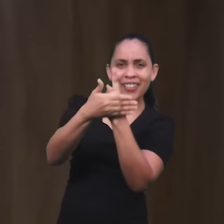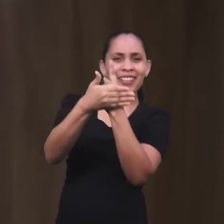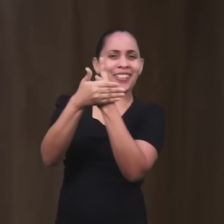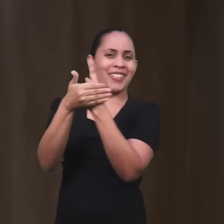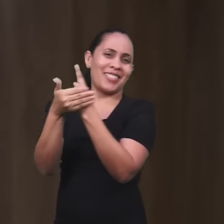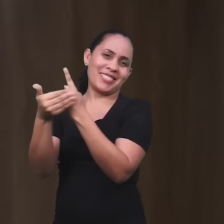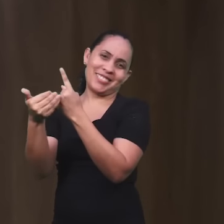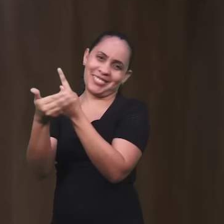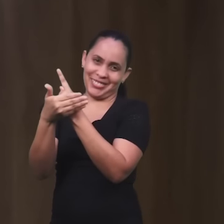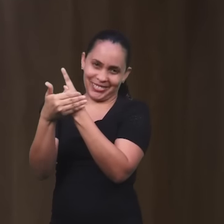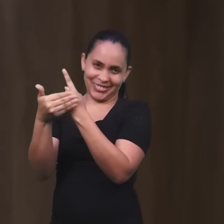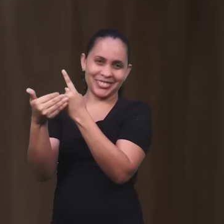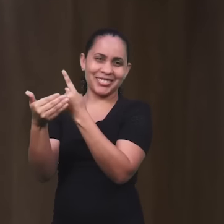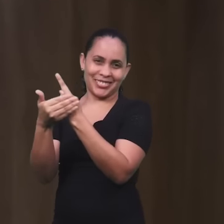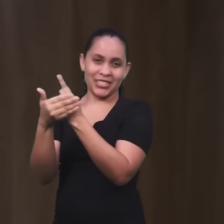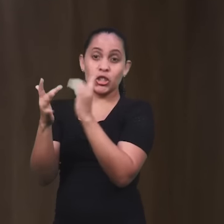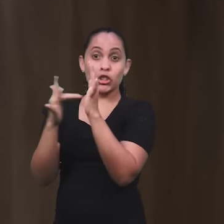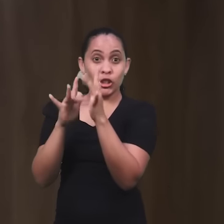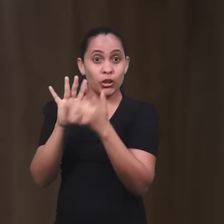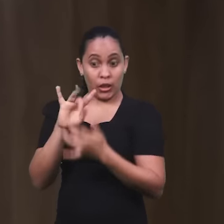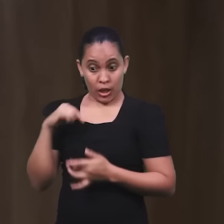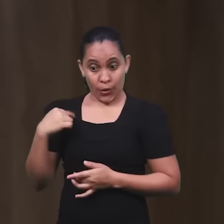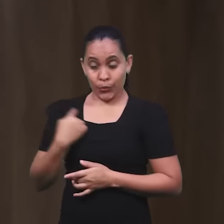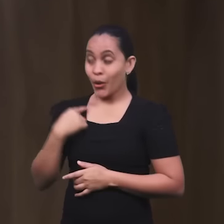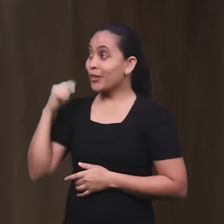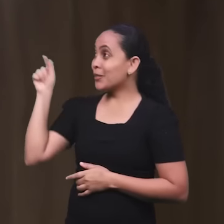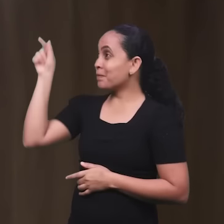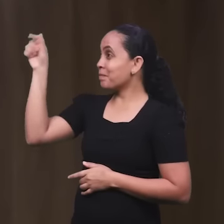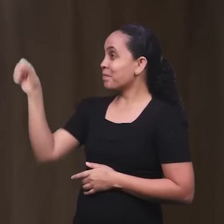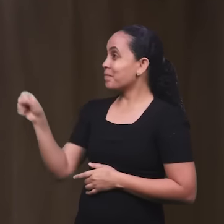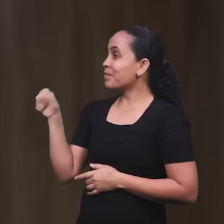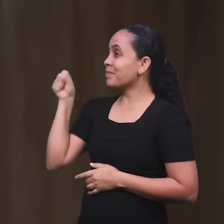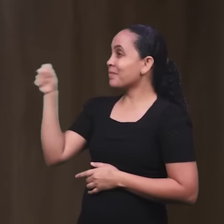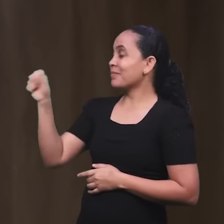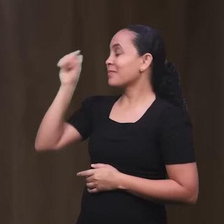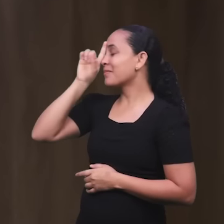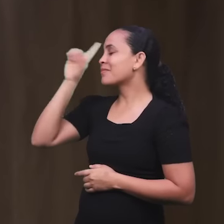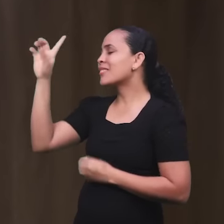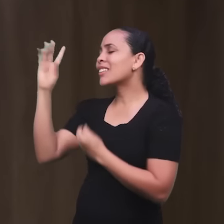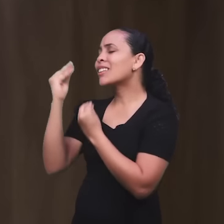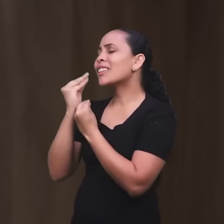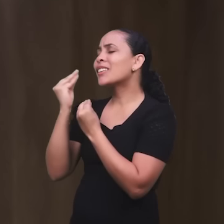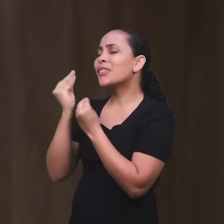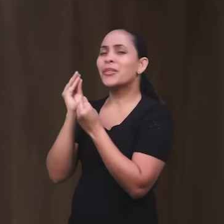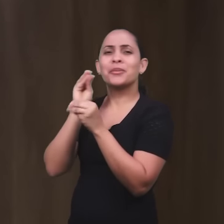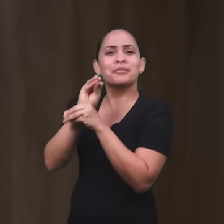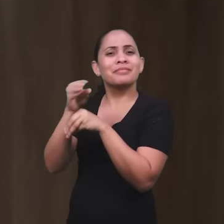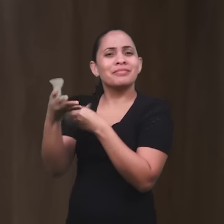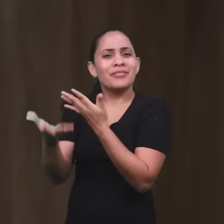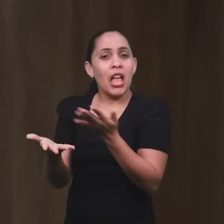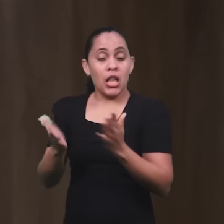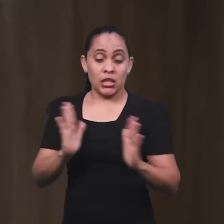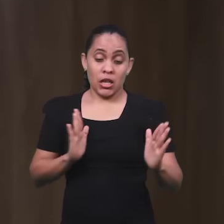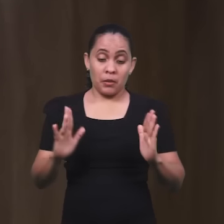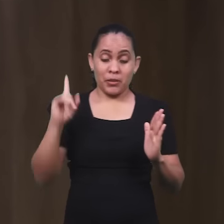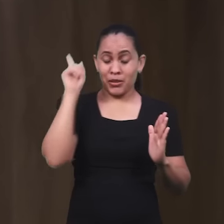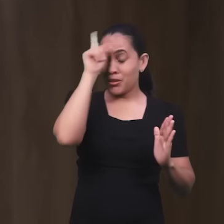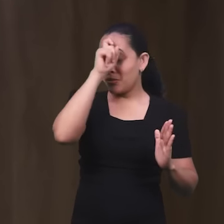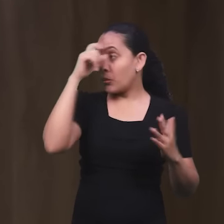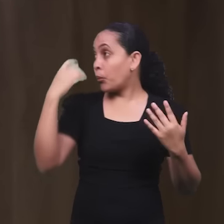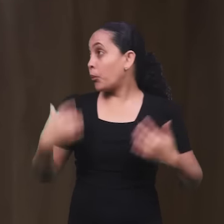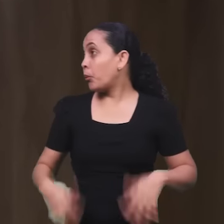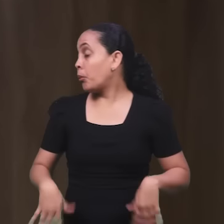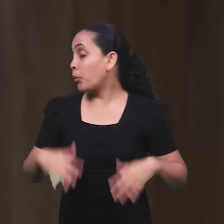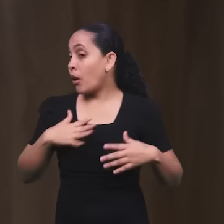vida. Ele sabe que em meio às dificuldades, em meio às